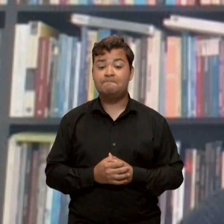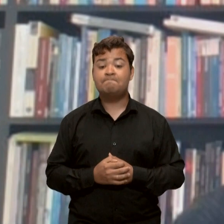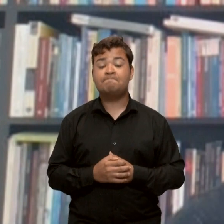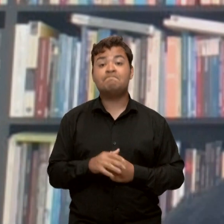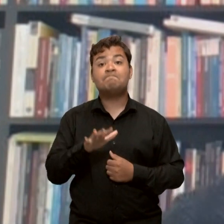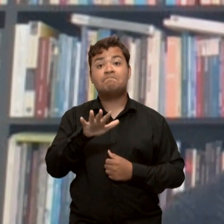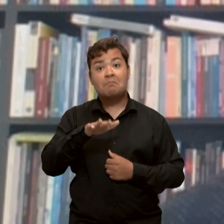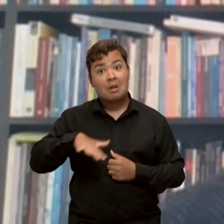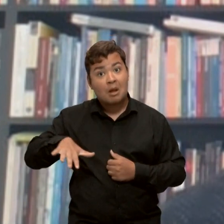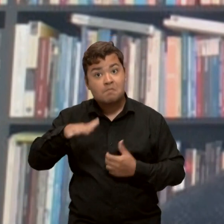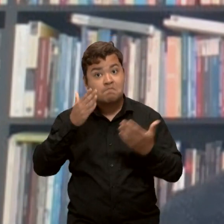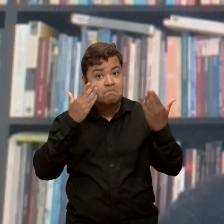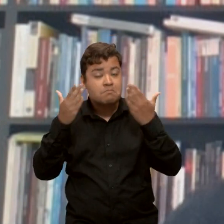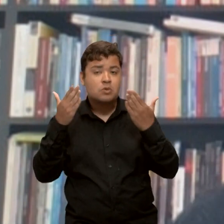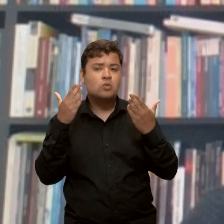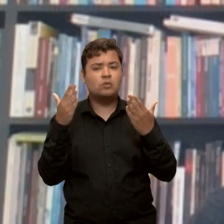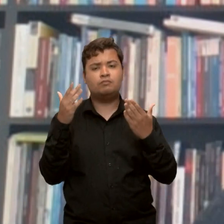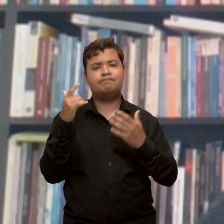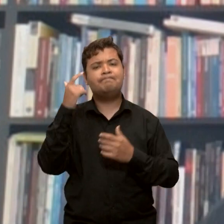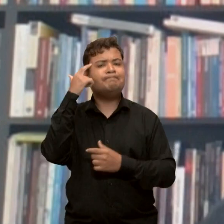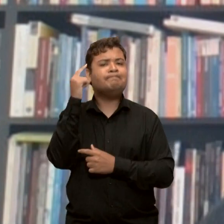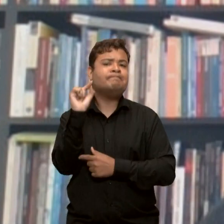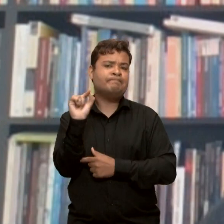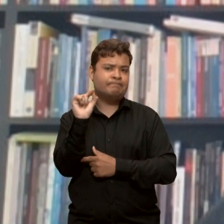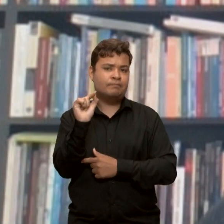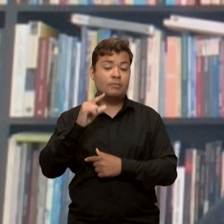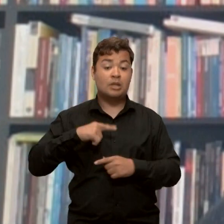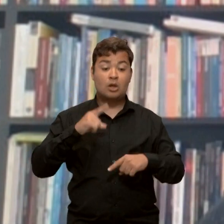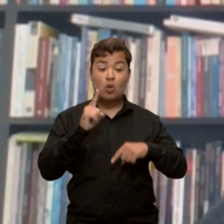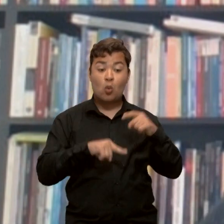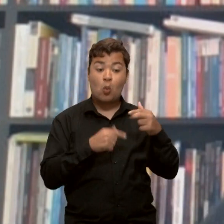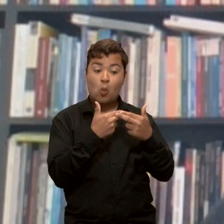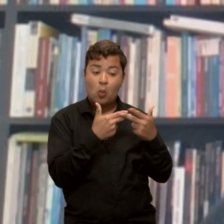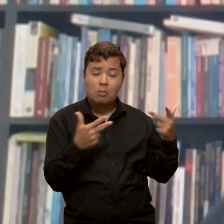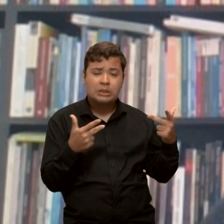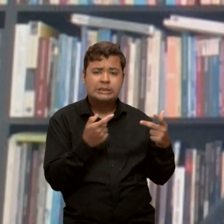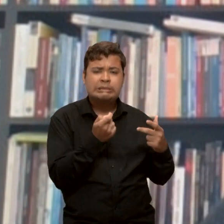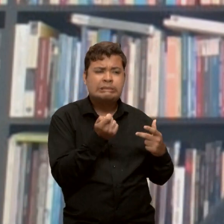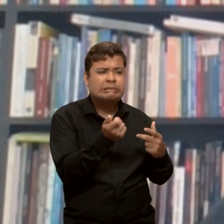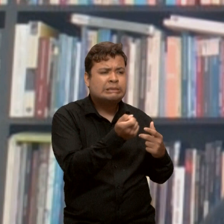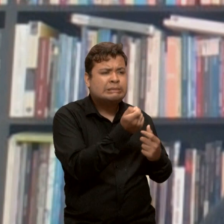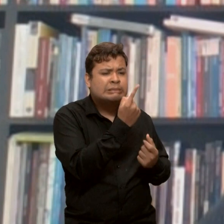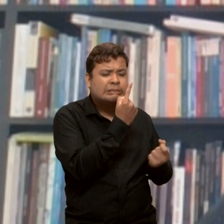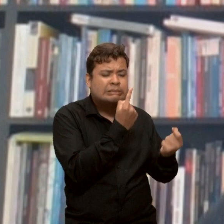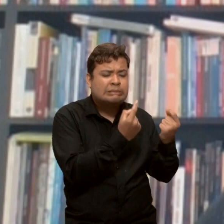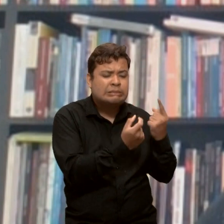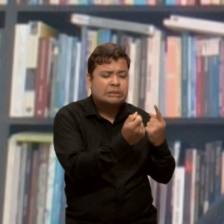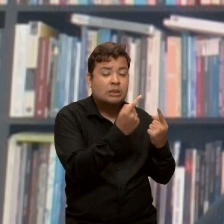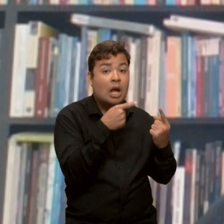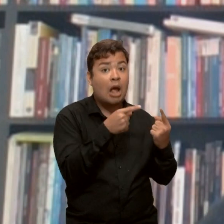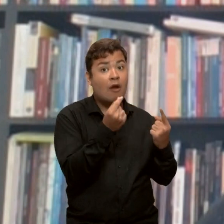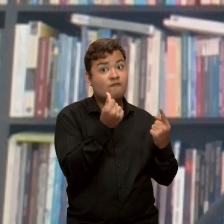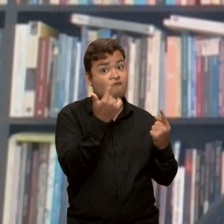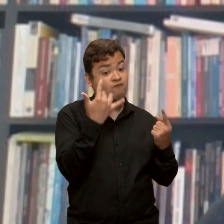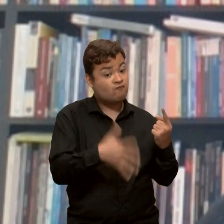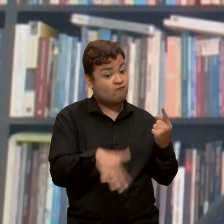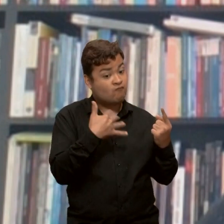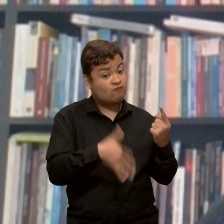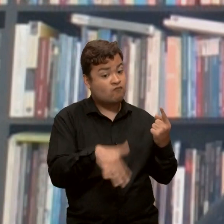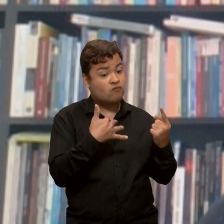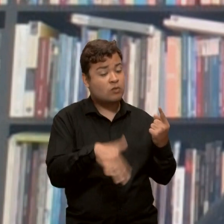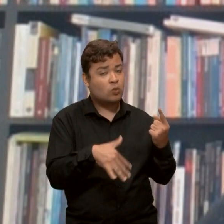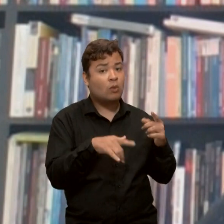vista da psicologia é que existem objetos escassos e o que é escasso tem mais valor, bem como a questão